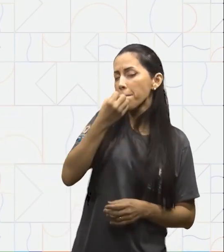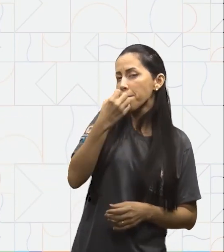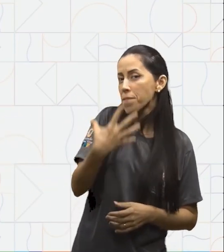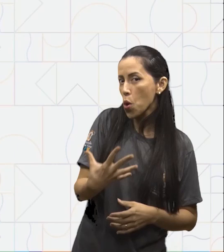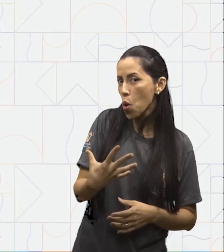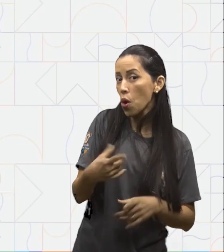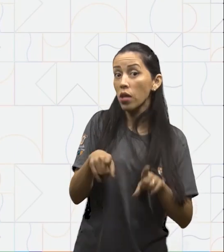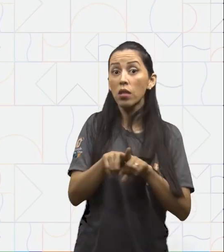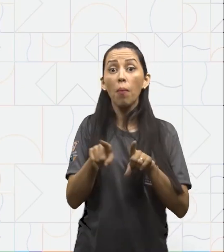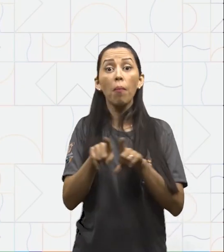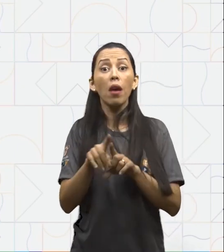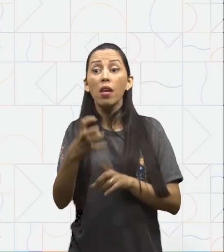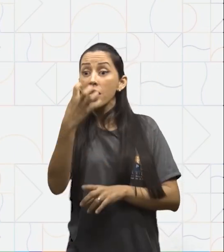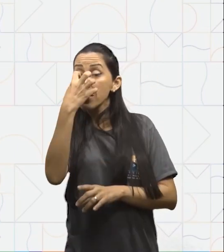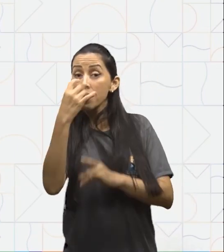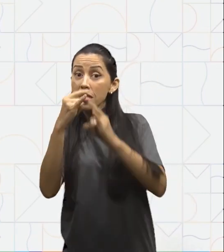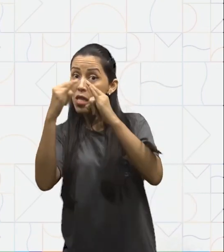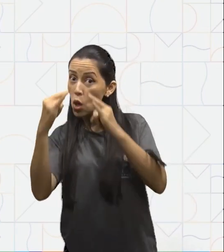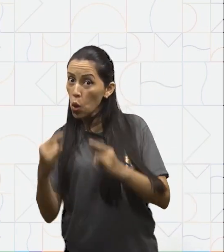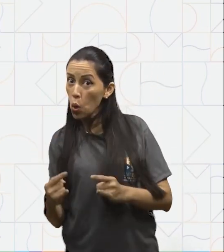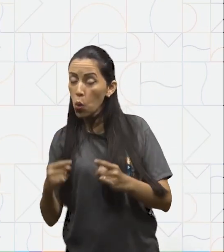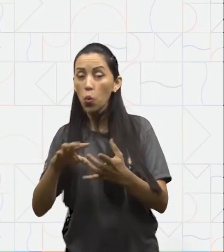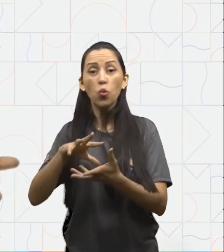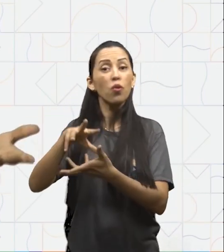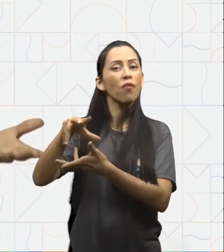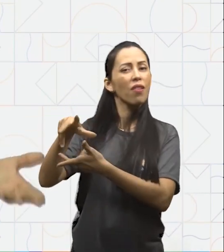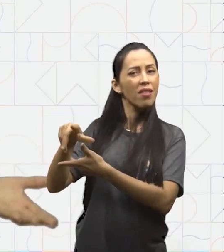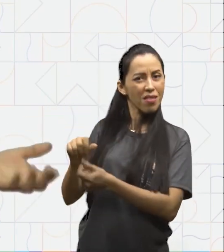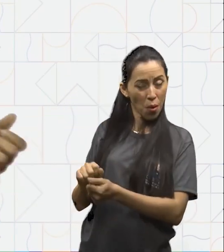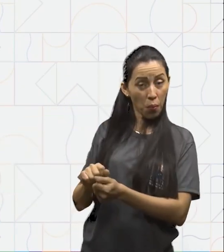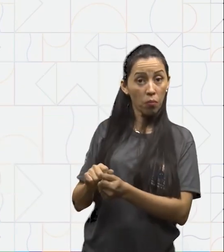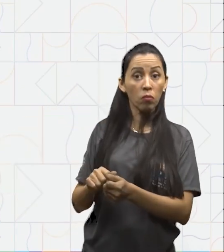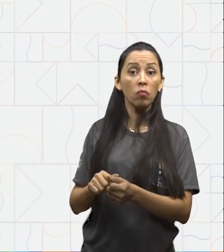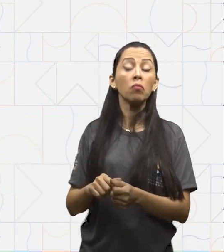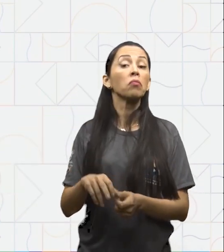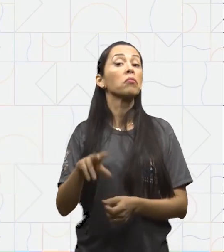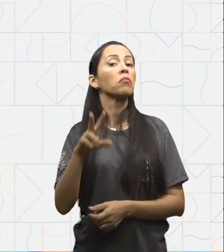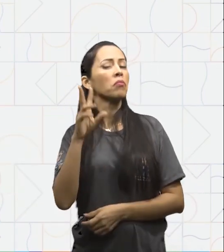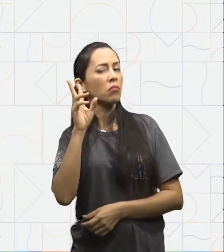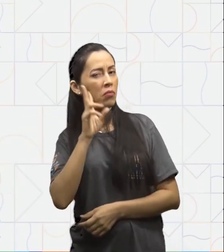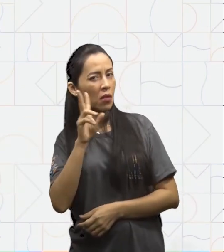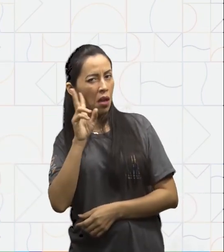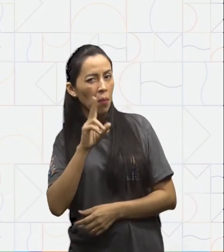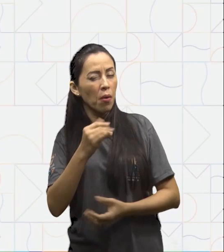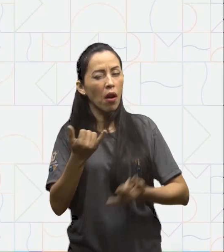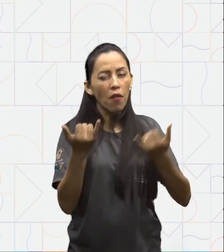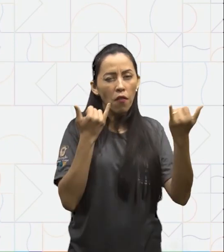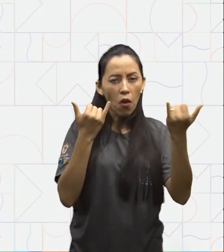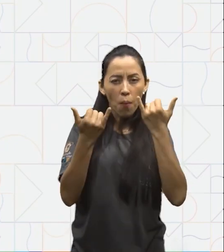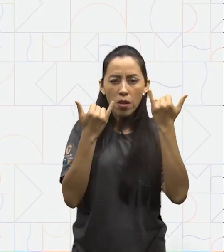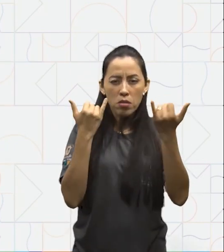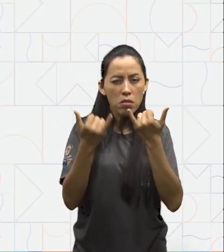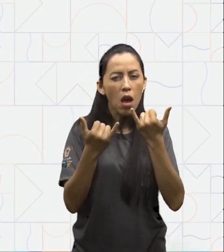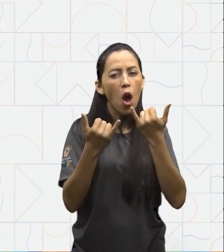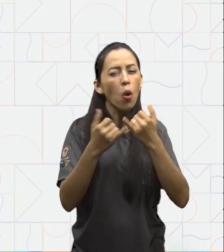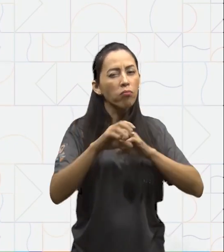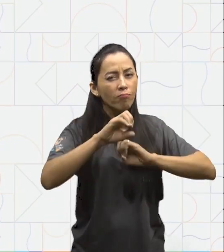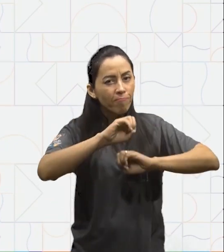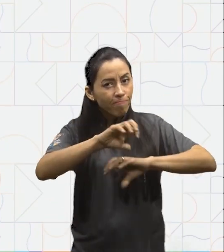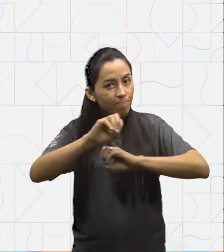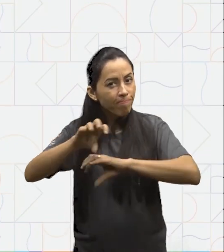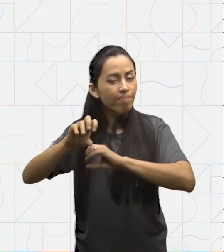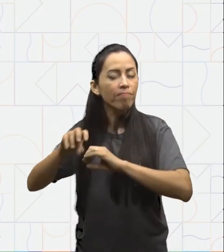Circo Universal, de Raimundo Carvalho. Verificamos as mensagens que os autores transmitiram,